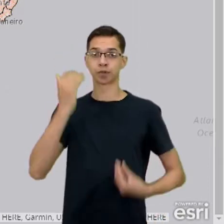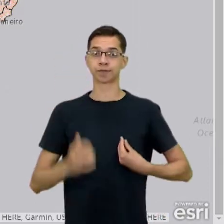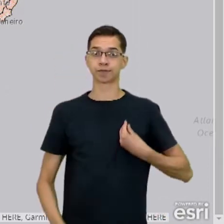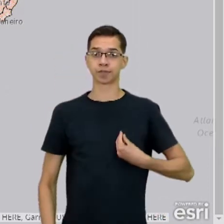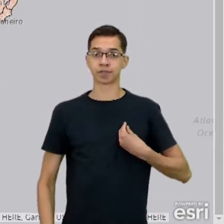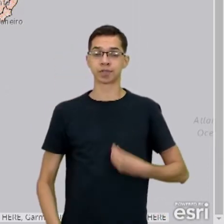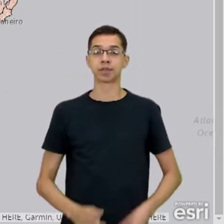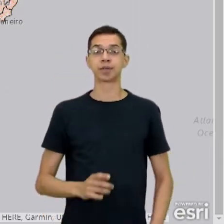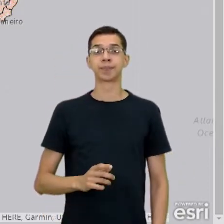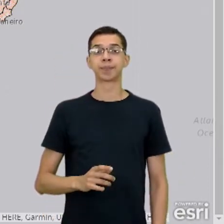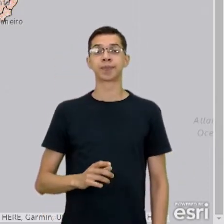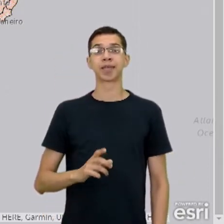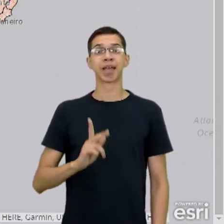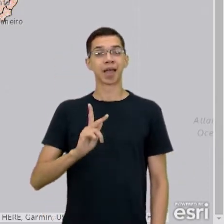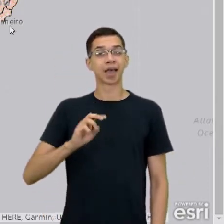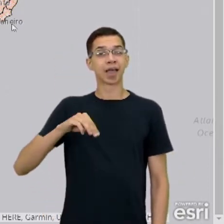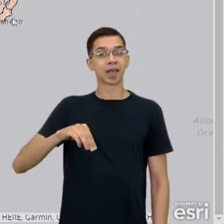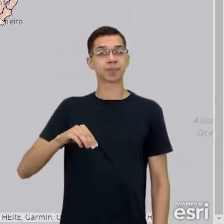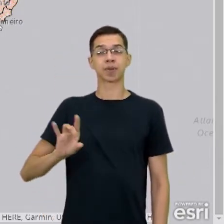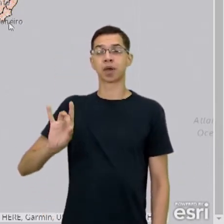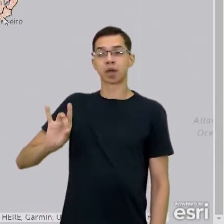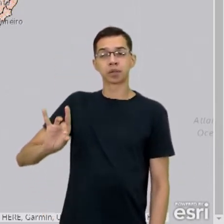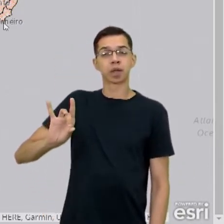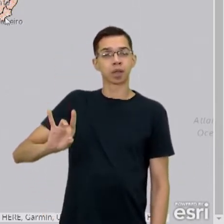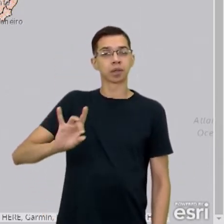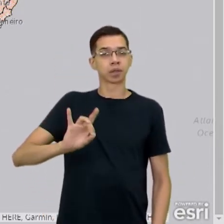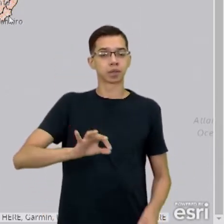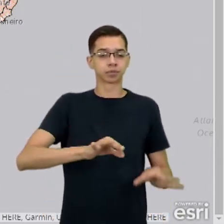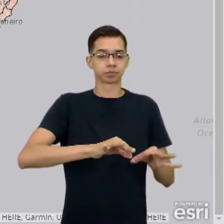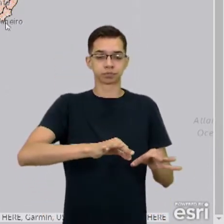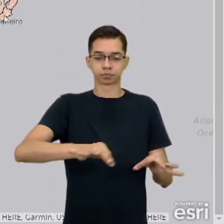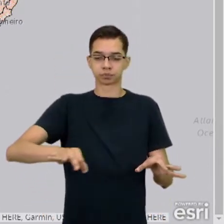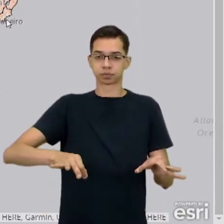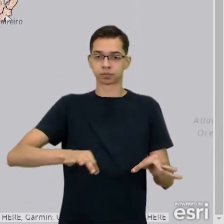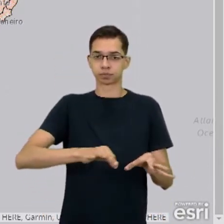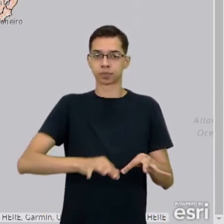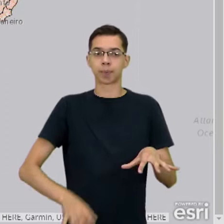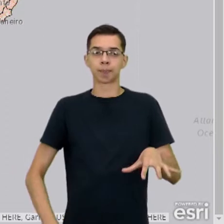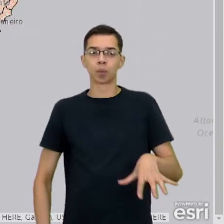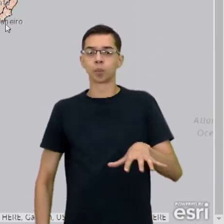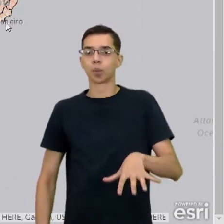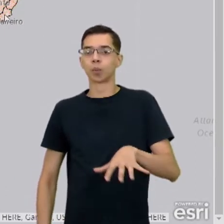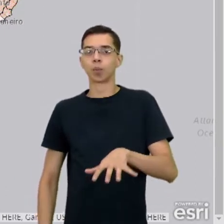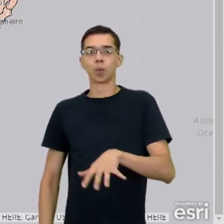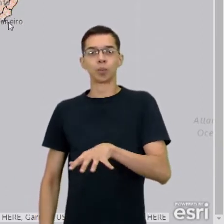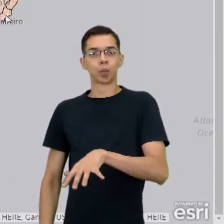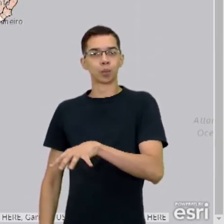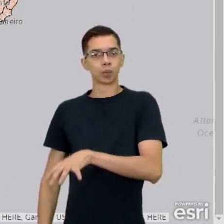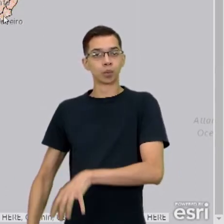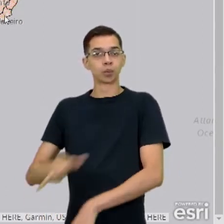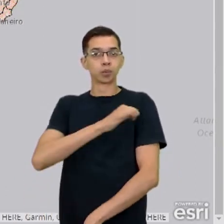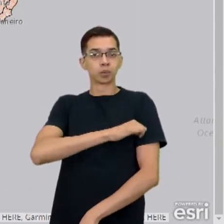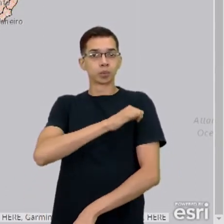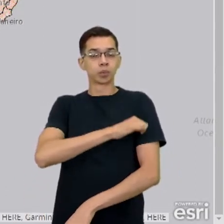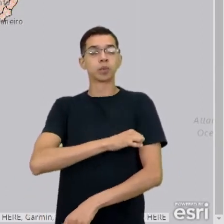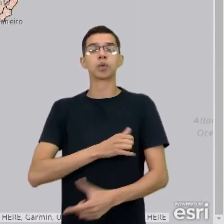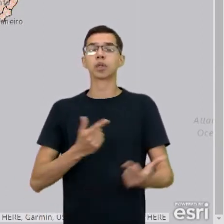quantidade excessiva de população, como também na cidade do Rio de Janeiro e as suas cidades